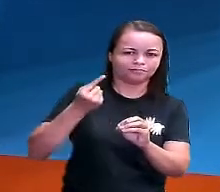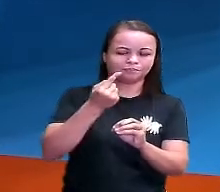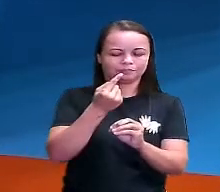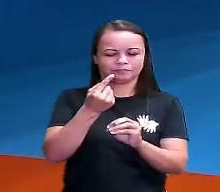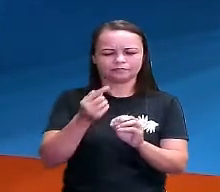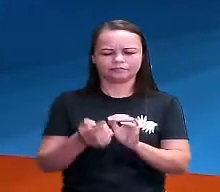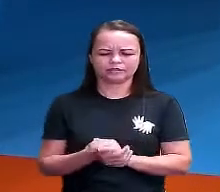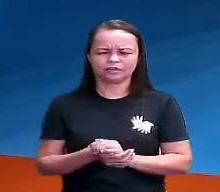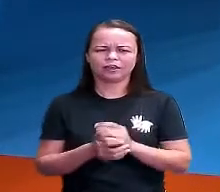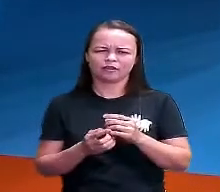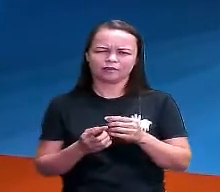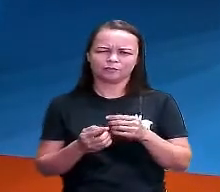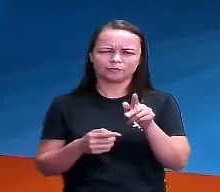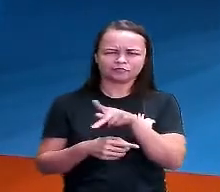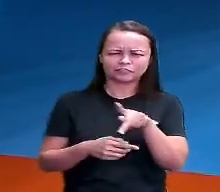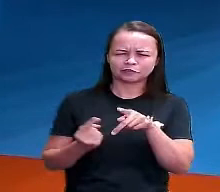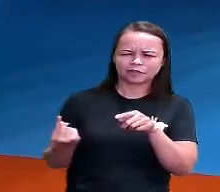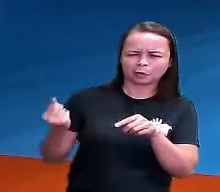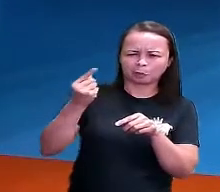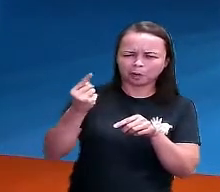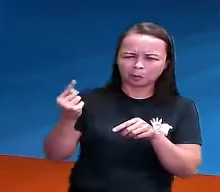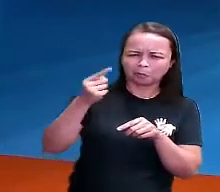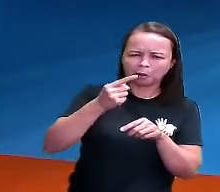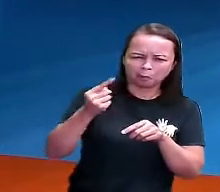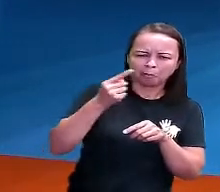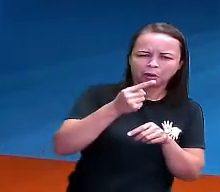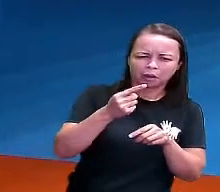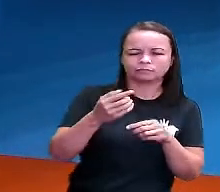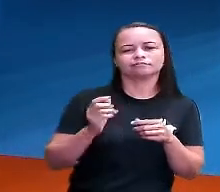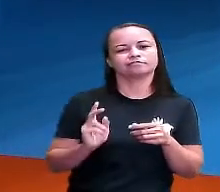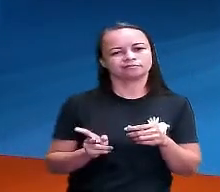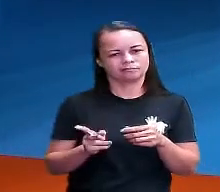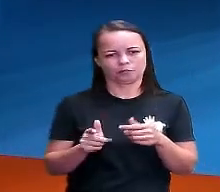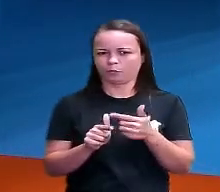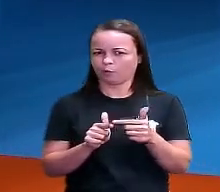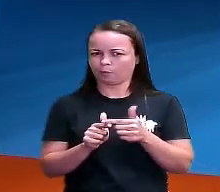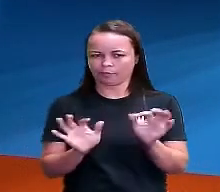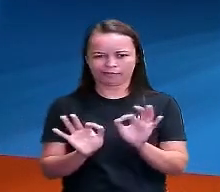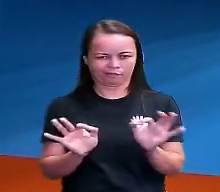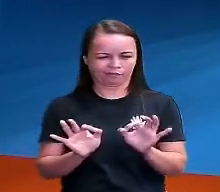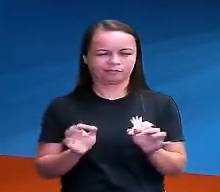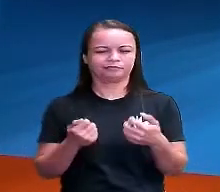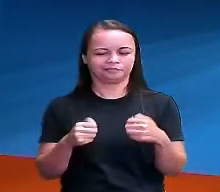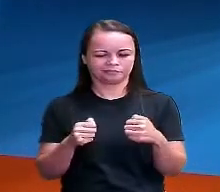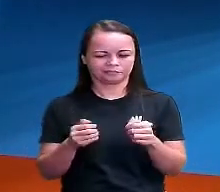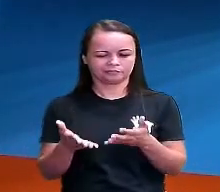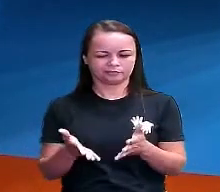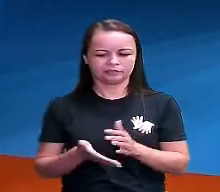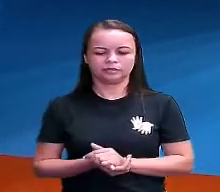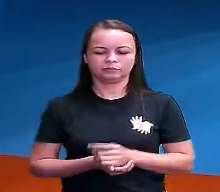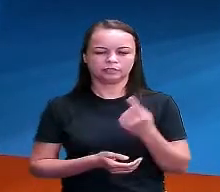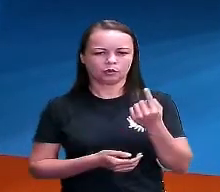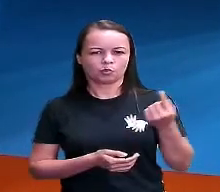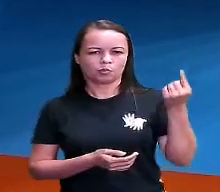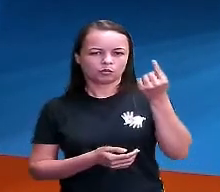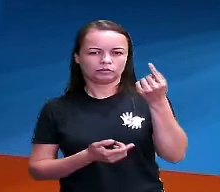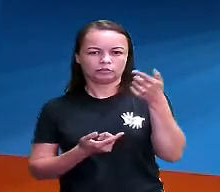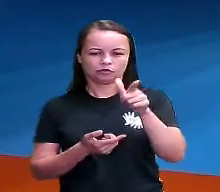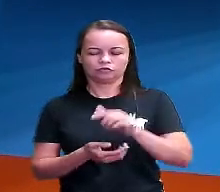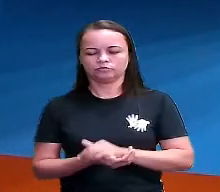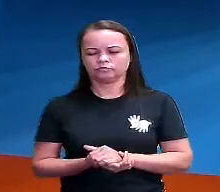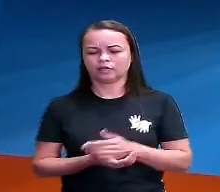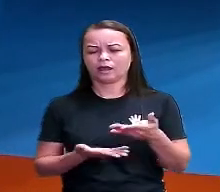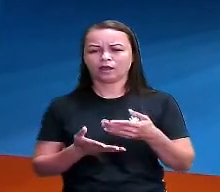A senhora vai ficar subindo, subindo. Vai ficar subindo enquanto for preciso, não tem problema. Então, botei 1 aqui em cima de novo. Agora eu